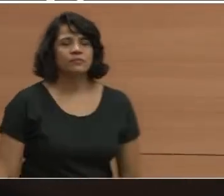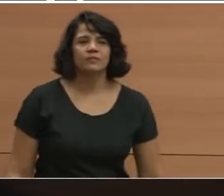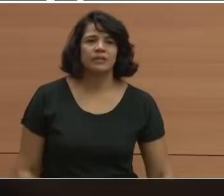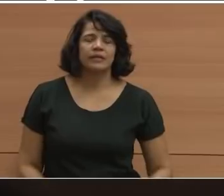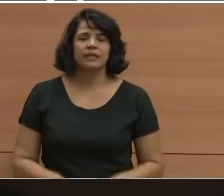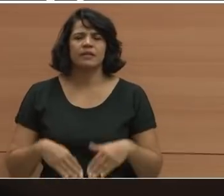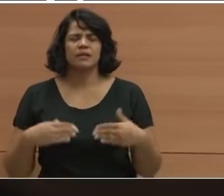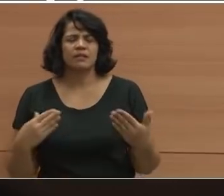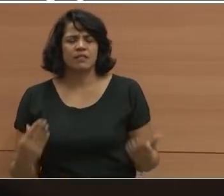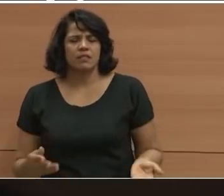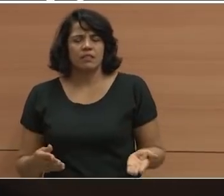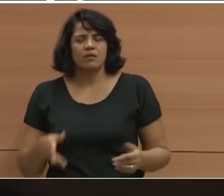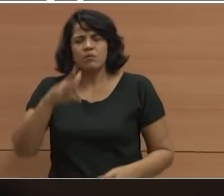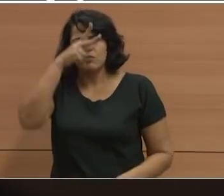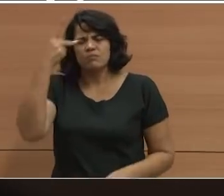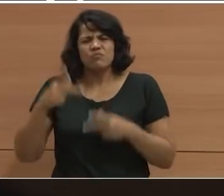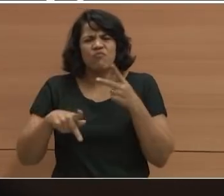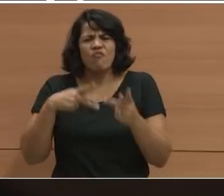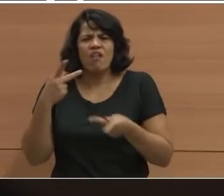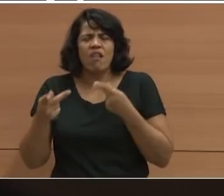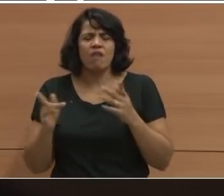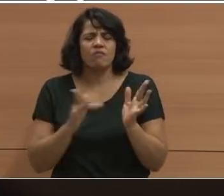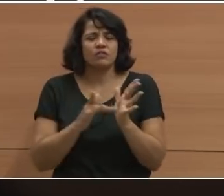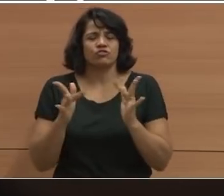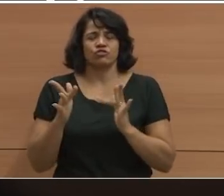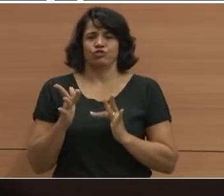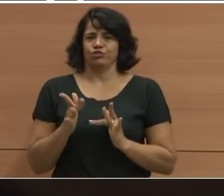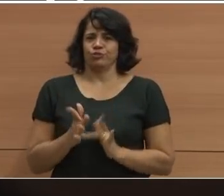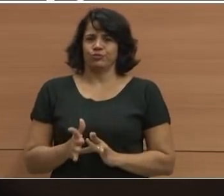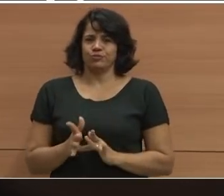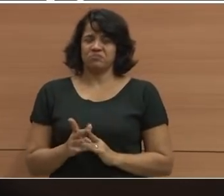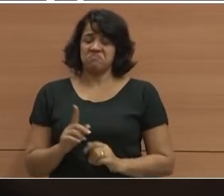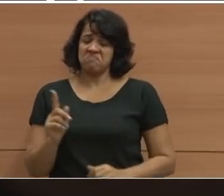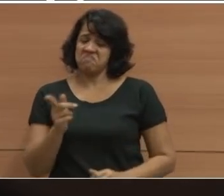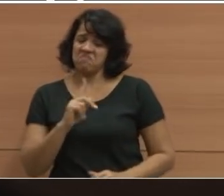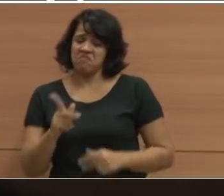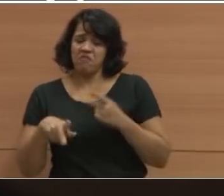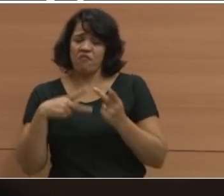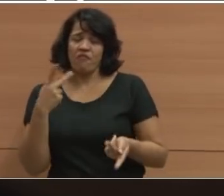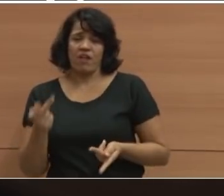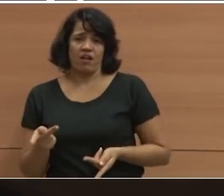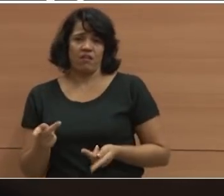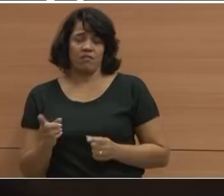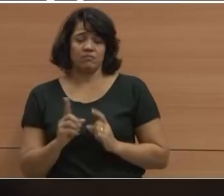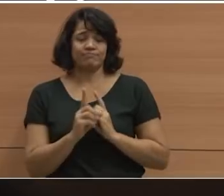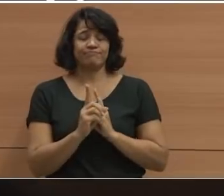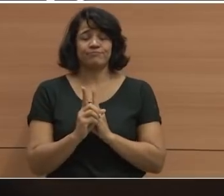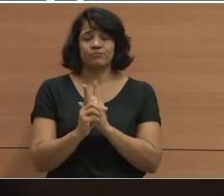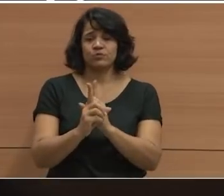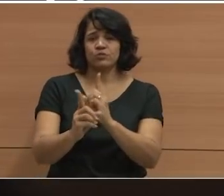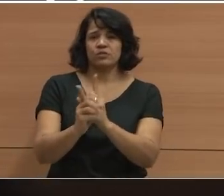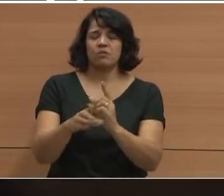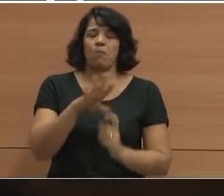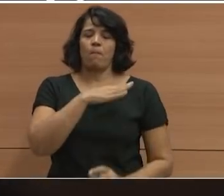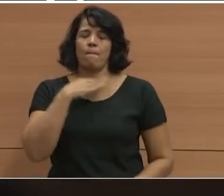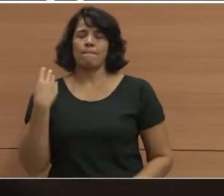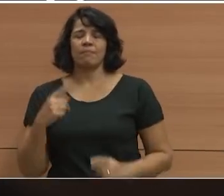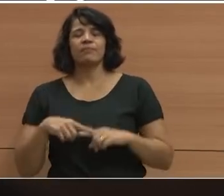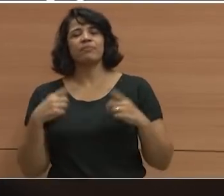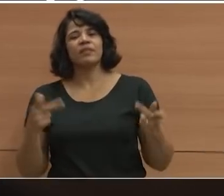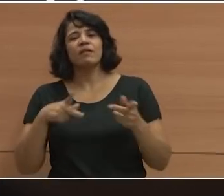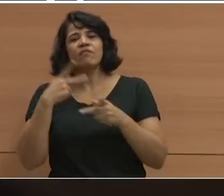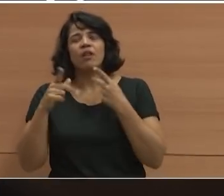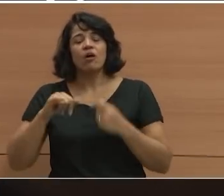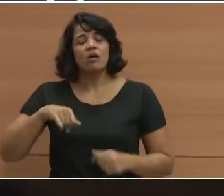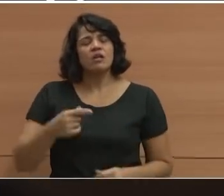tornou corrente, né? Ora, Jesus não dissera que tal discípulo não morreria, mas se eu quero que ele